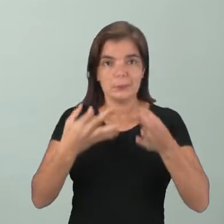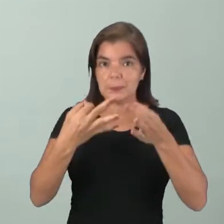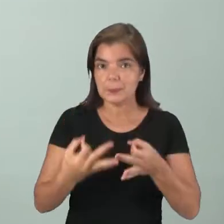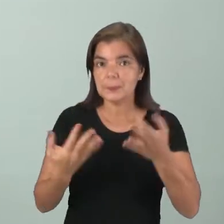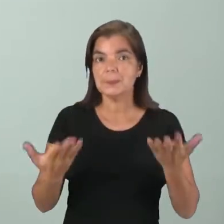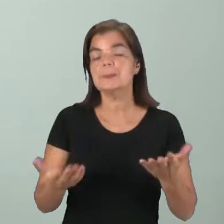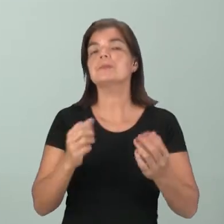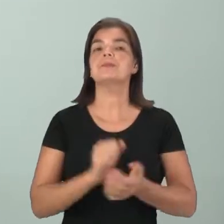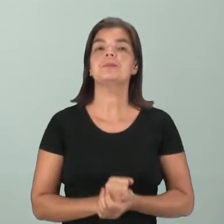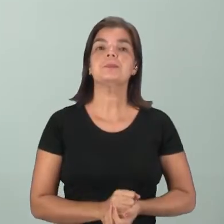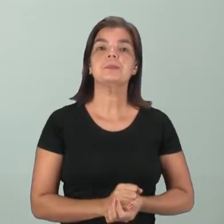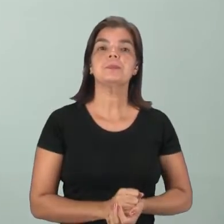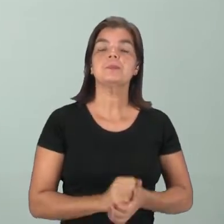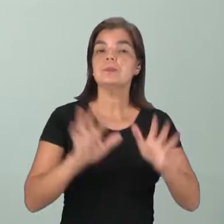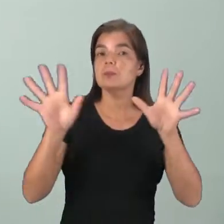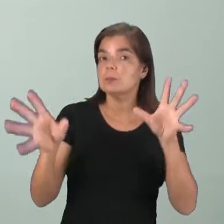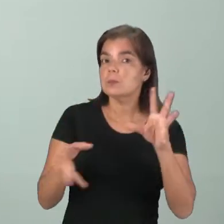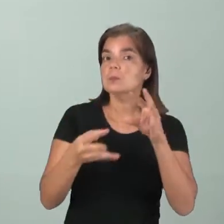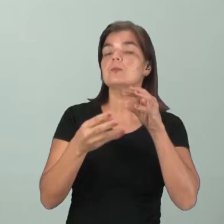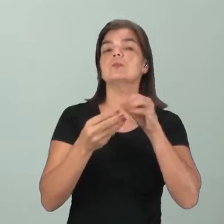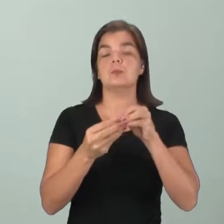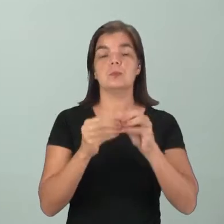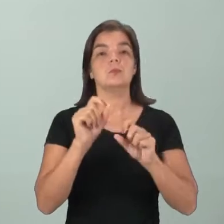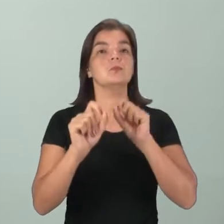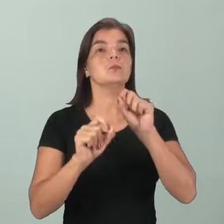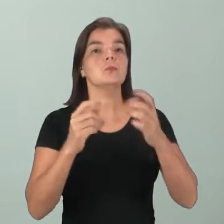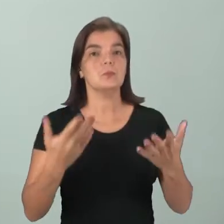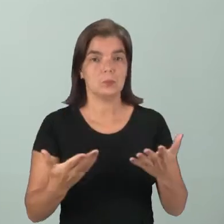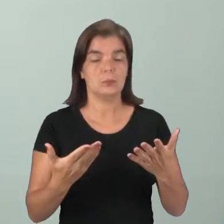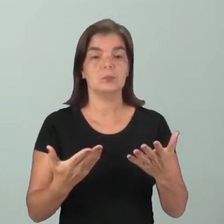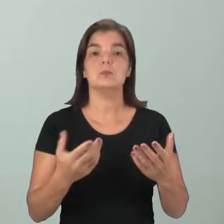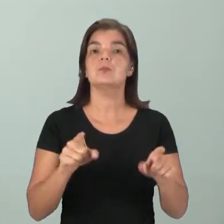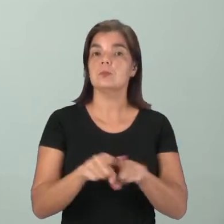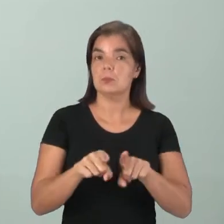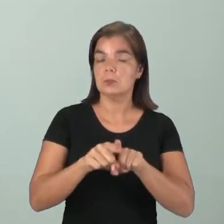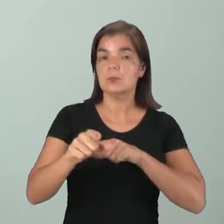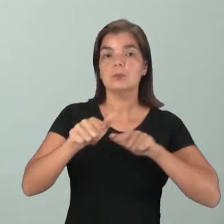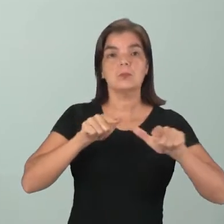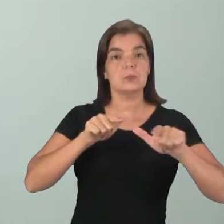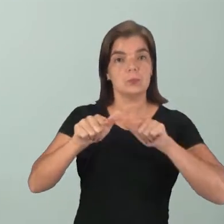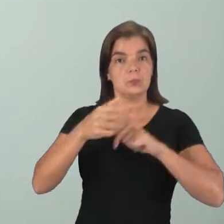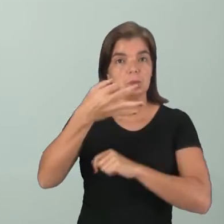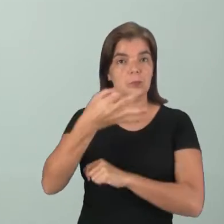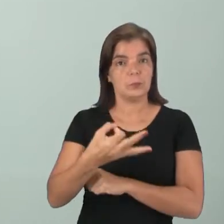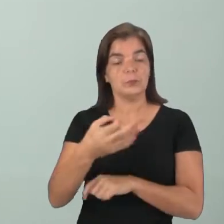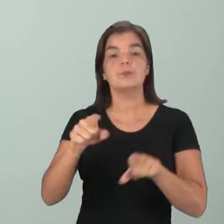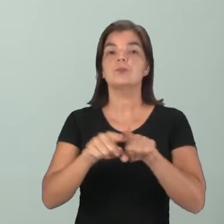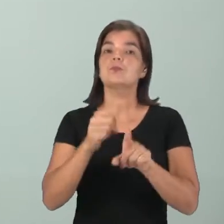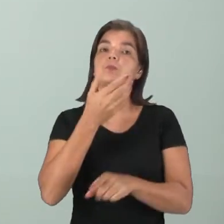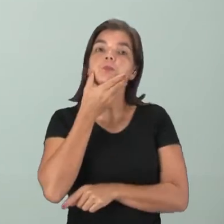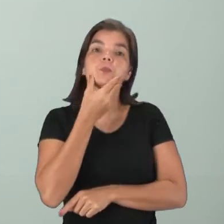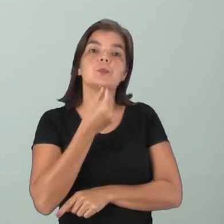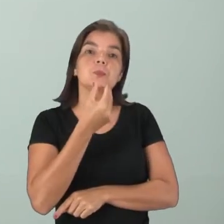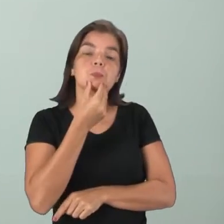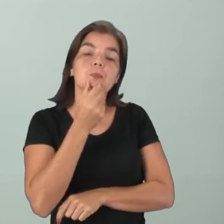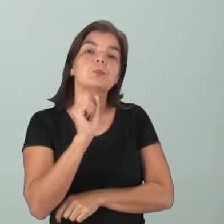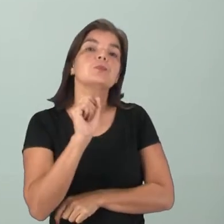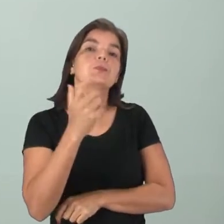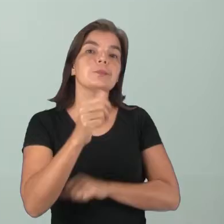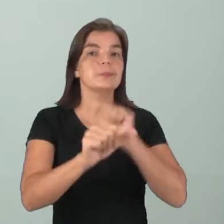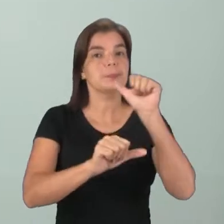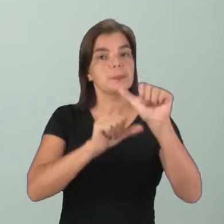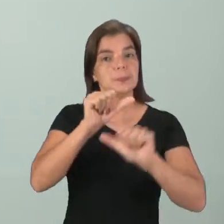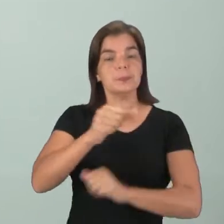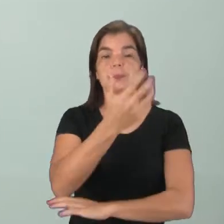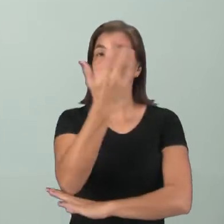são transformadas, certo? Então, esse resume um pouquinho que é através do trabalho, certo? O